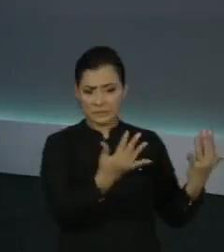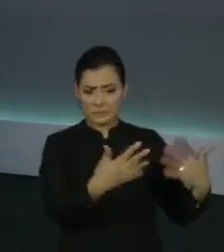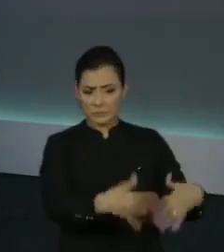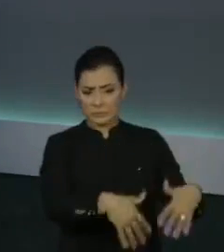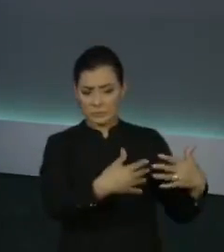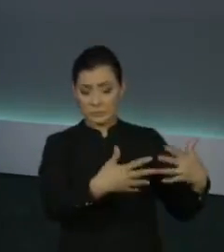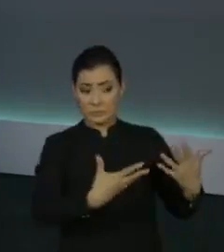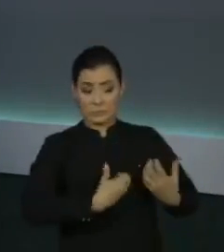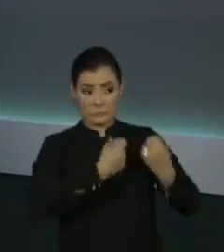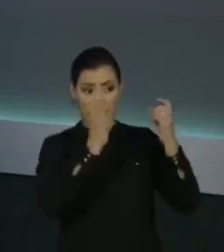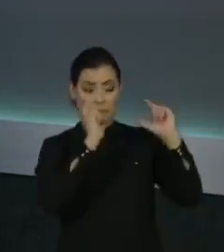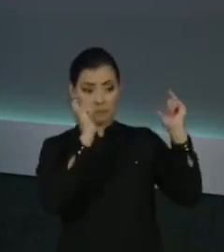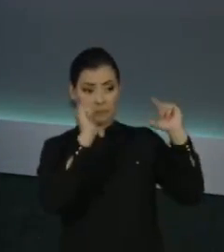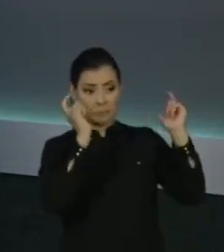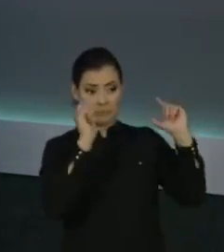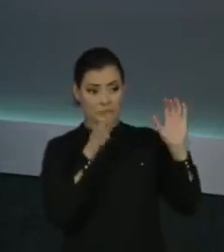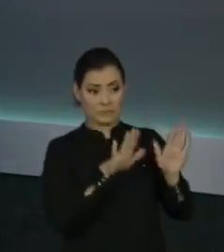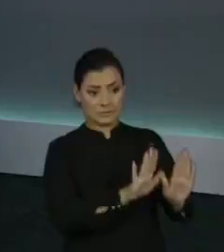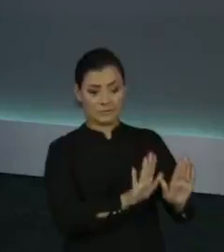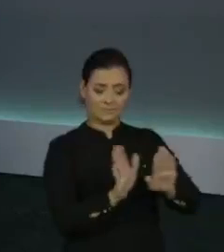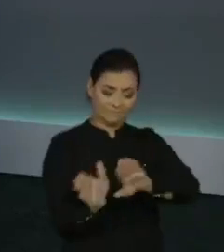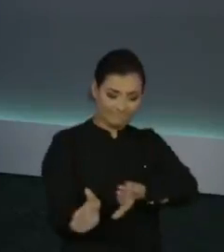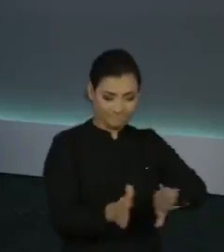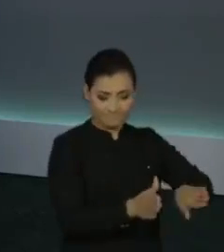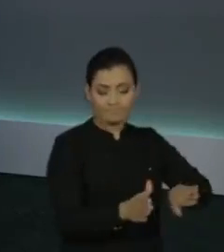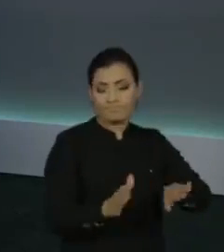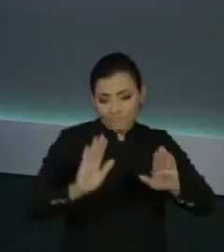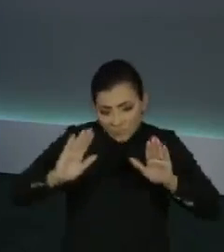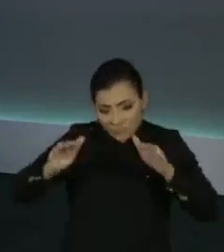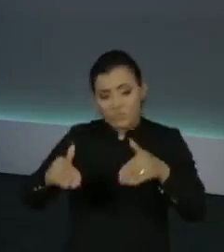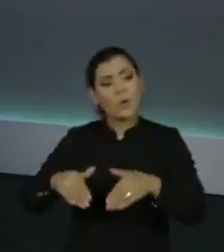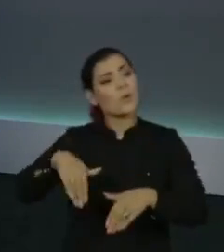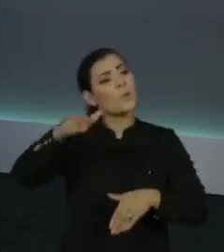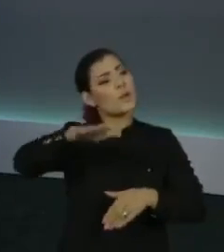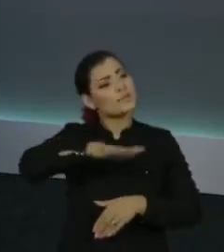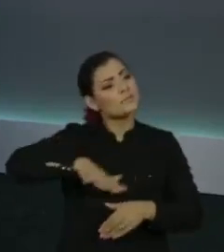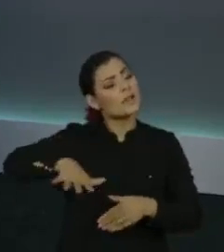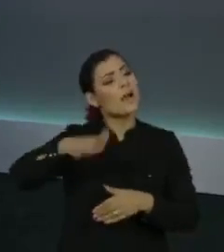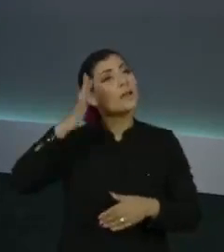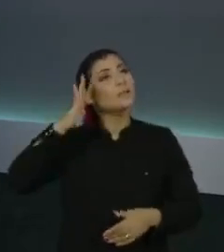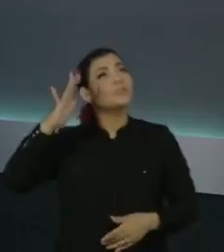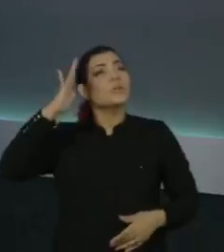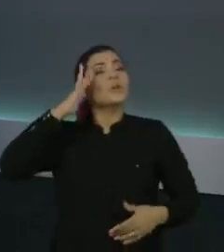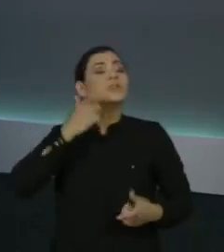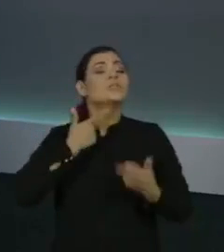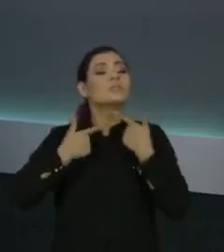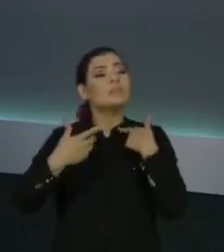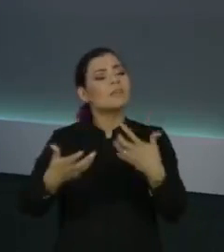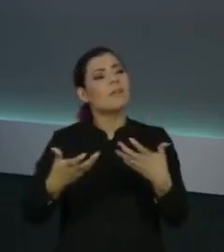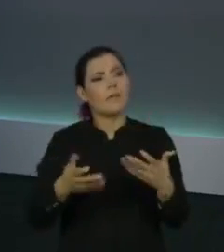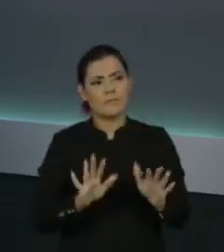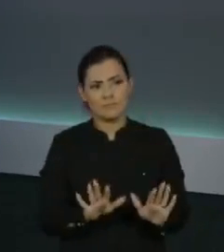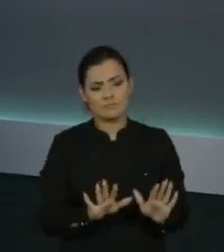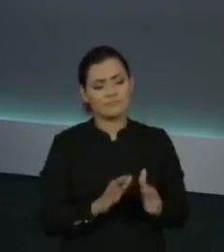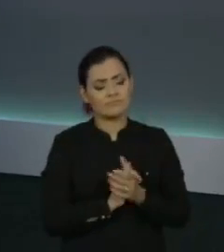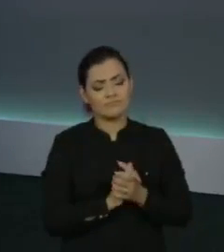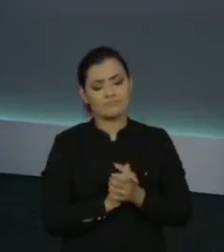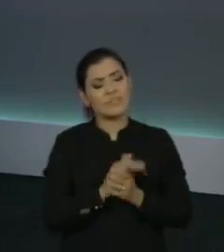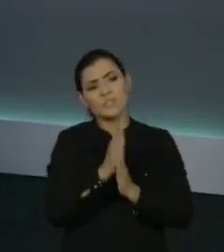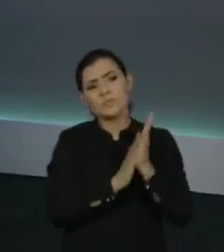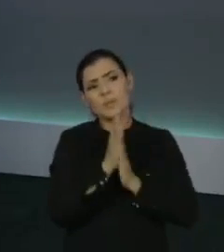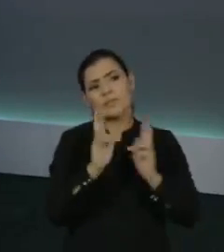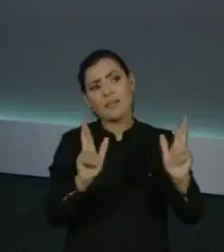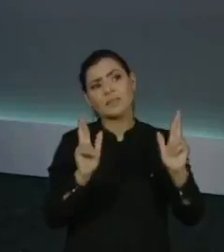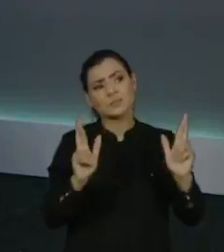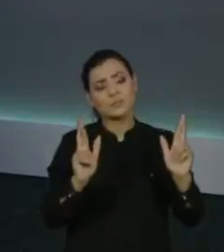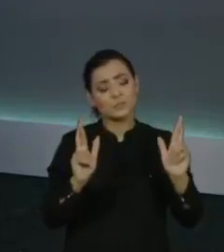tão assustadores, não, de lado, e pensando um pouco no cenário ideal, qual é a